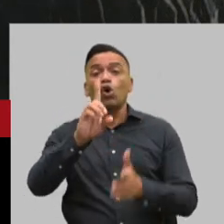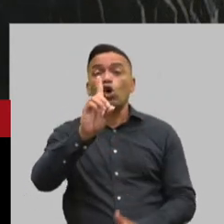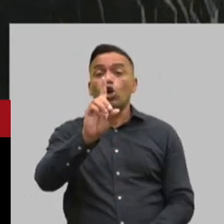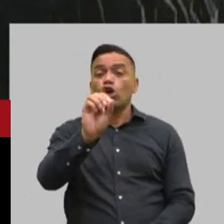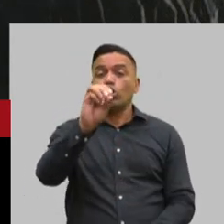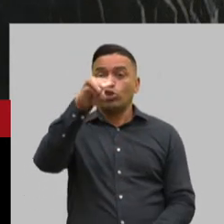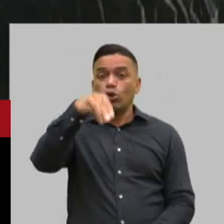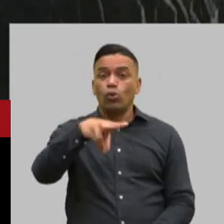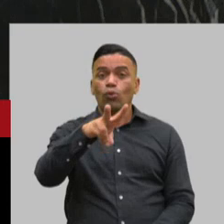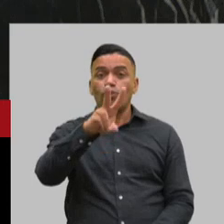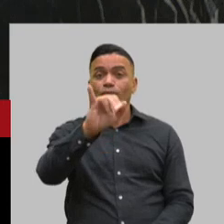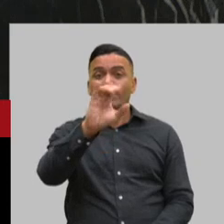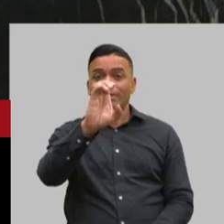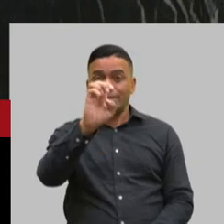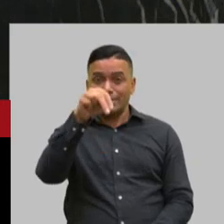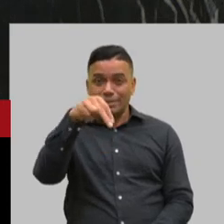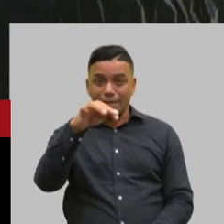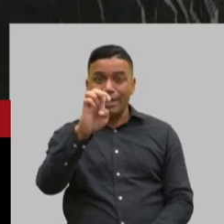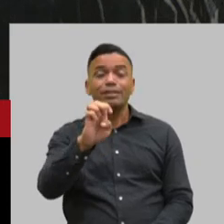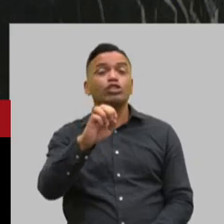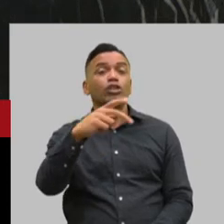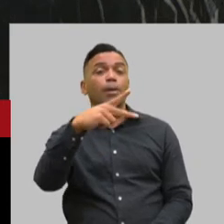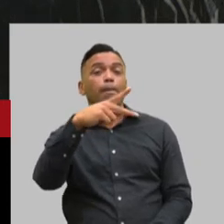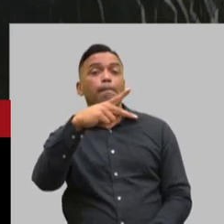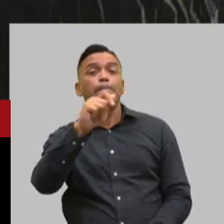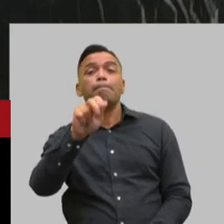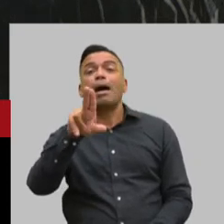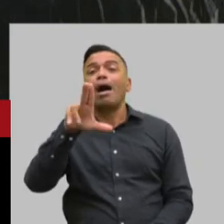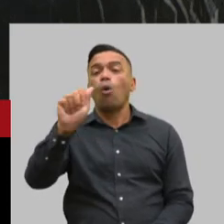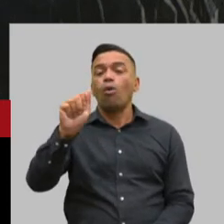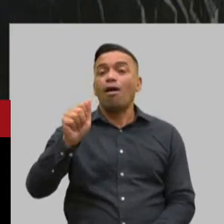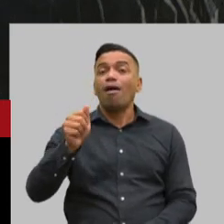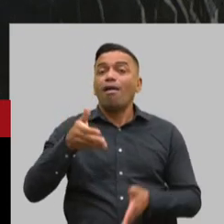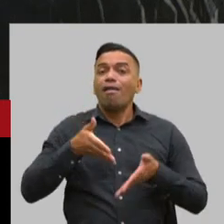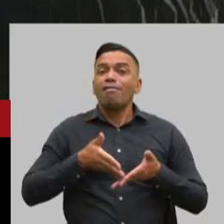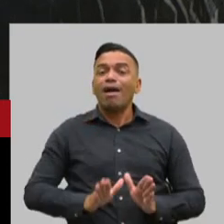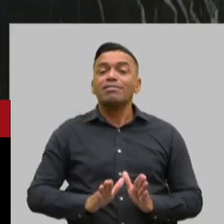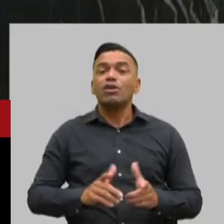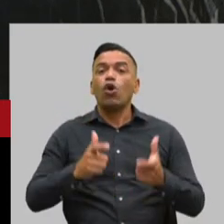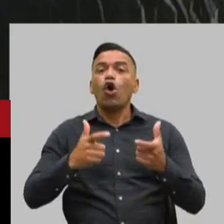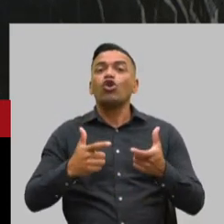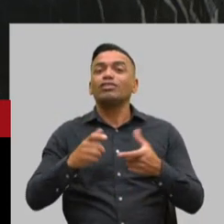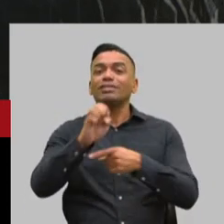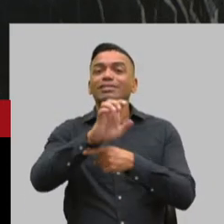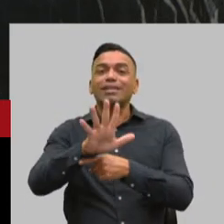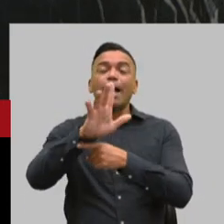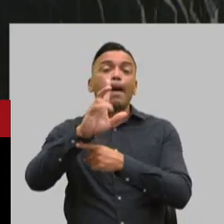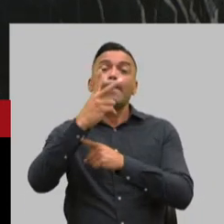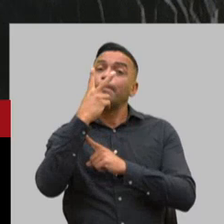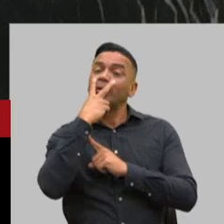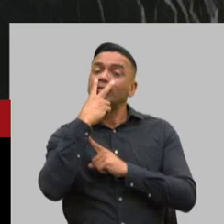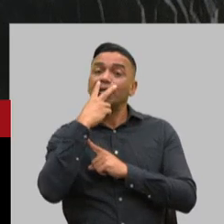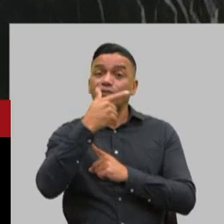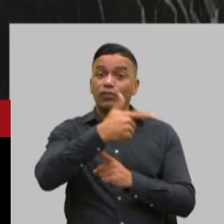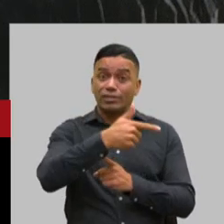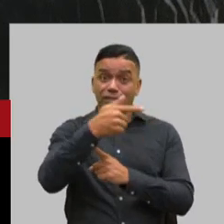Paulo Ferreira nasceu em Alegre, no Espírito Santo, em 27 de outubro